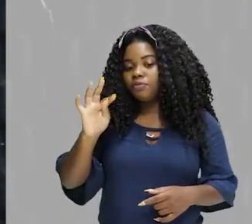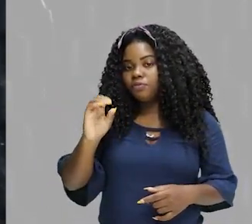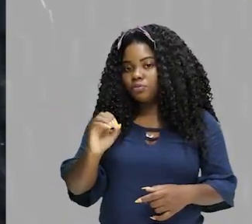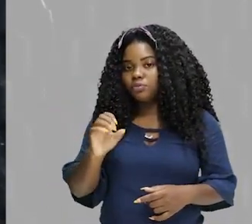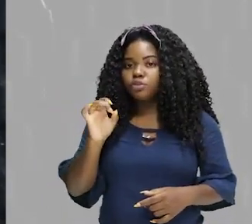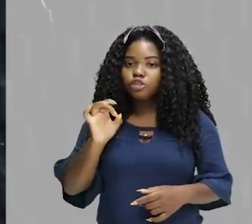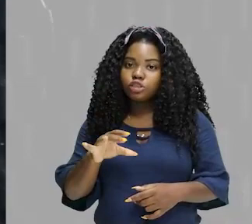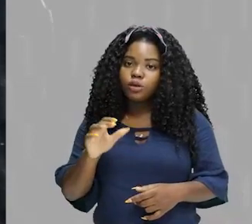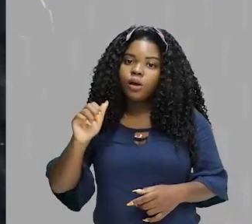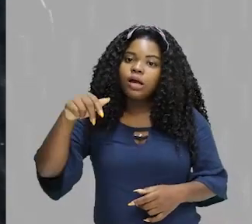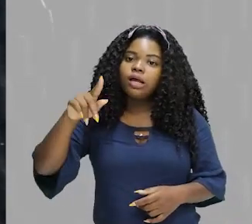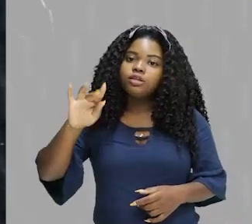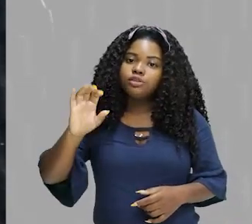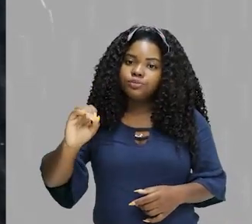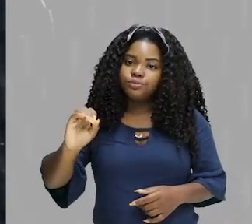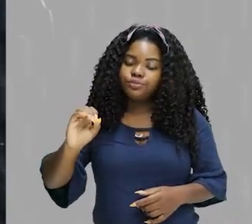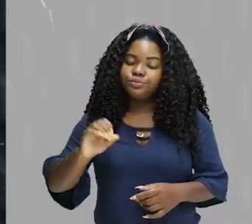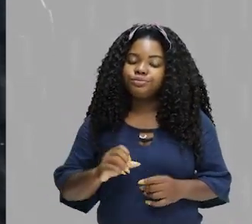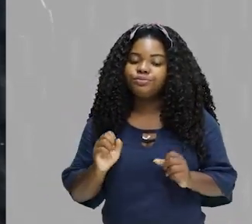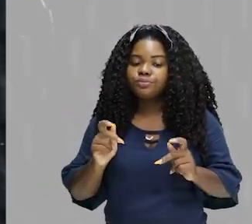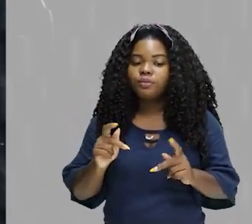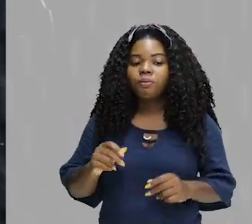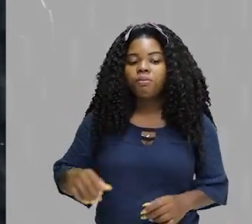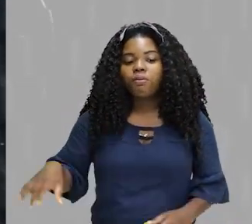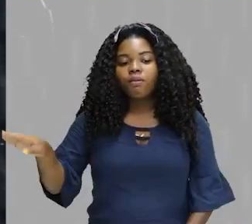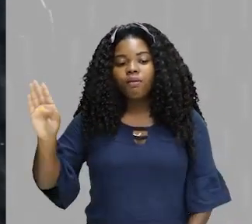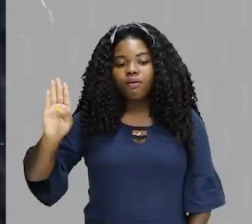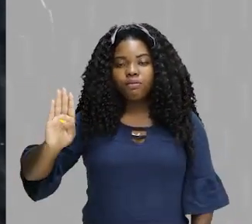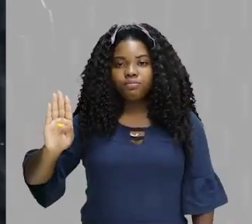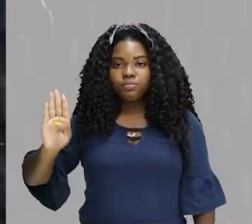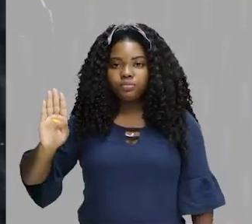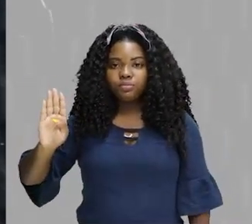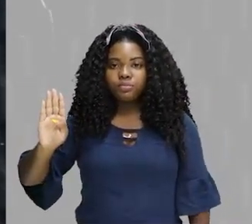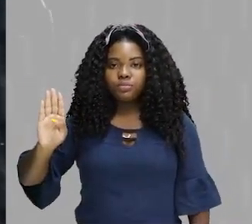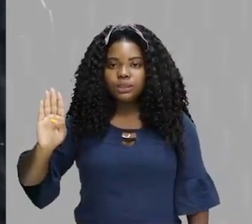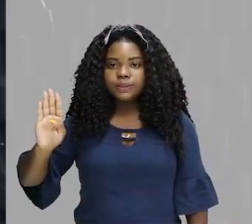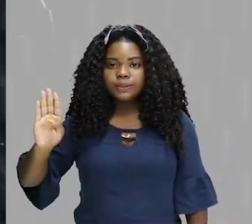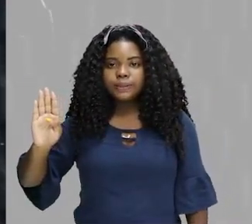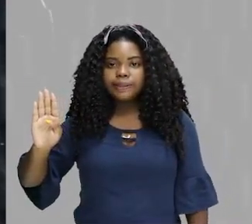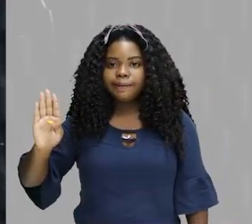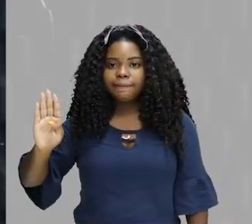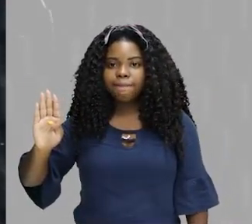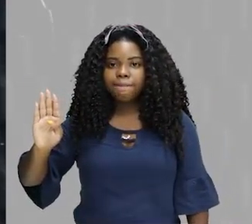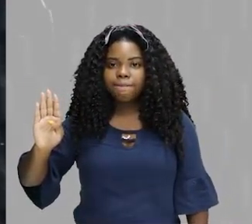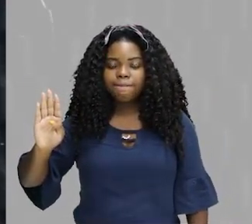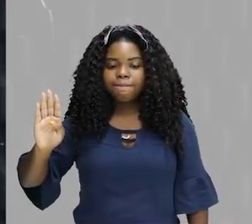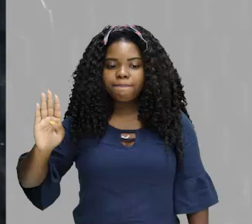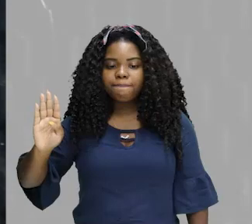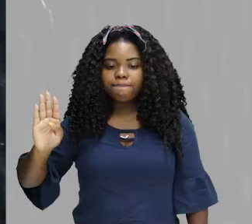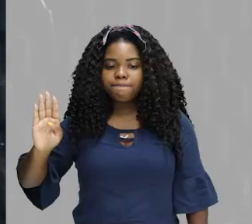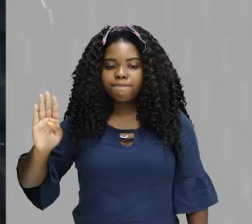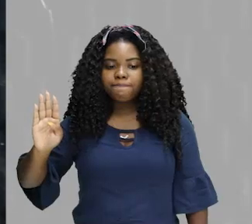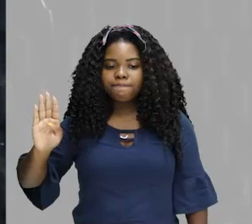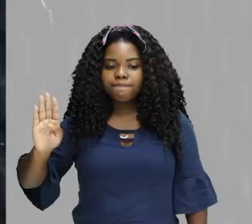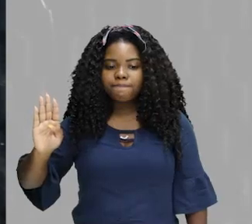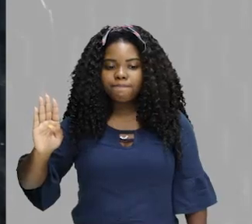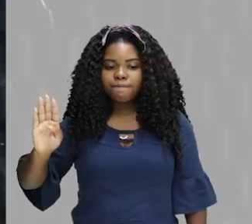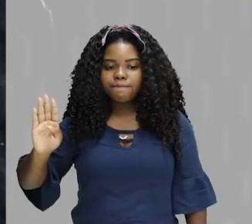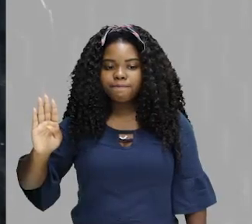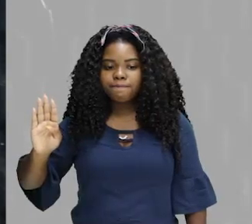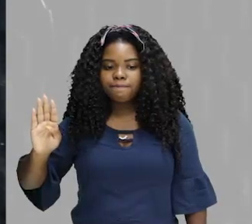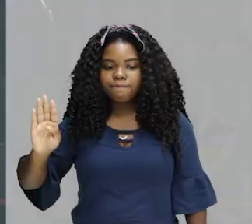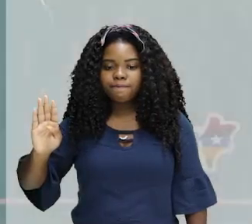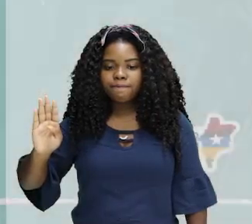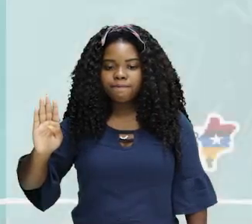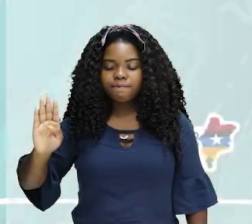plantas angiospermas. Então, letra A não vai ser. Letra B. Independência da água para a reprodução e propagação